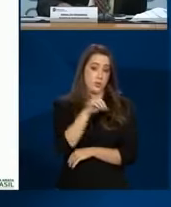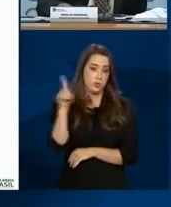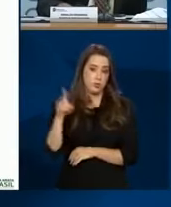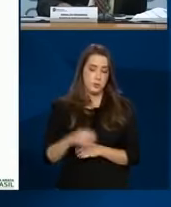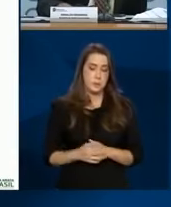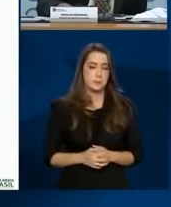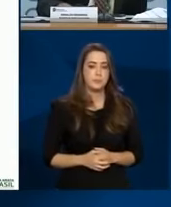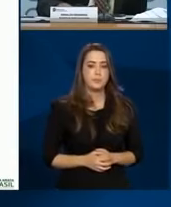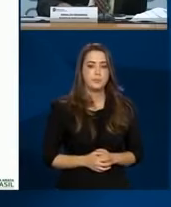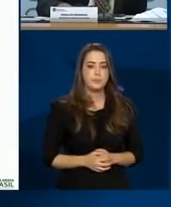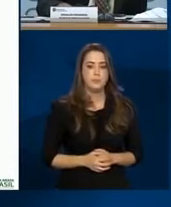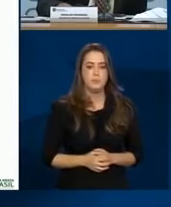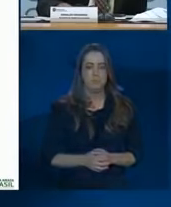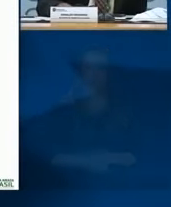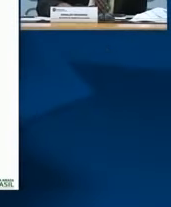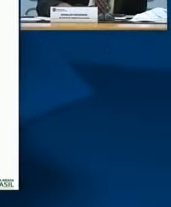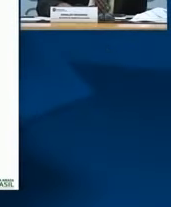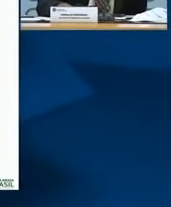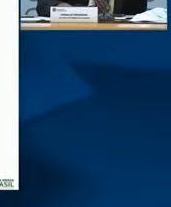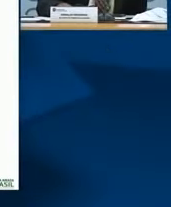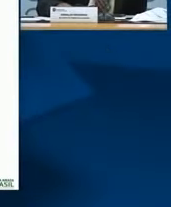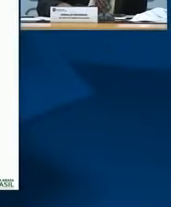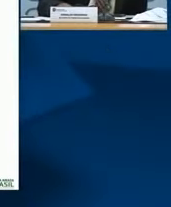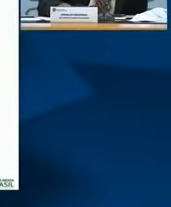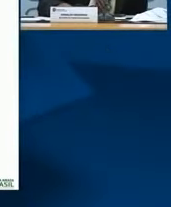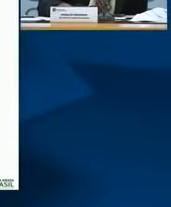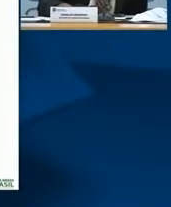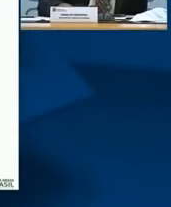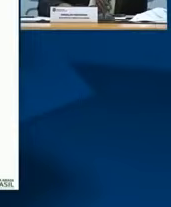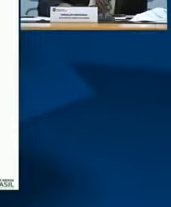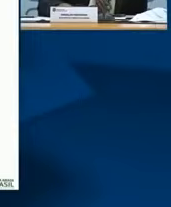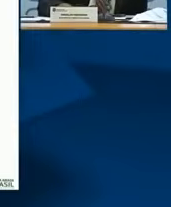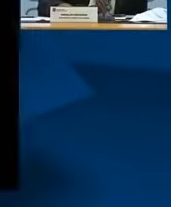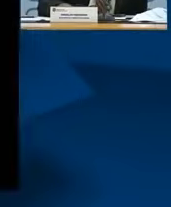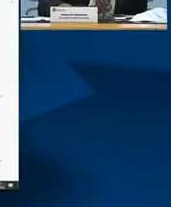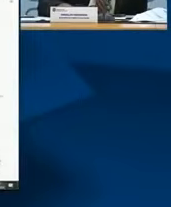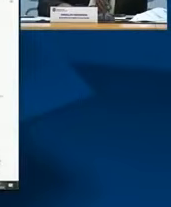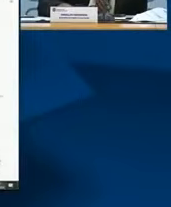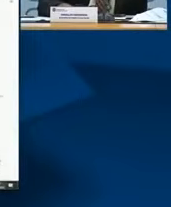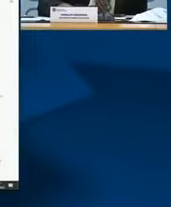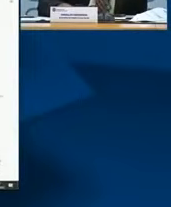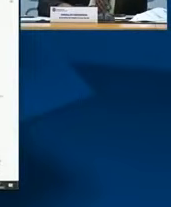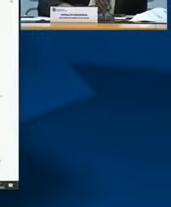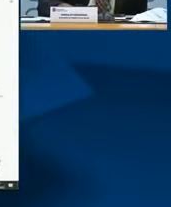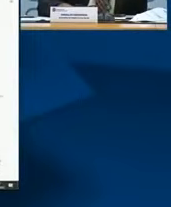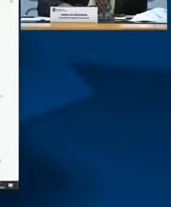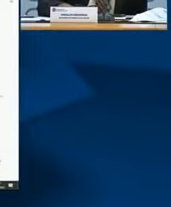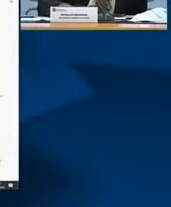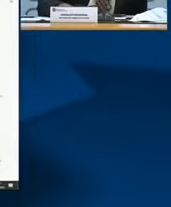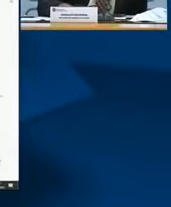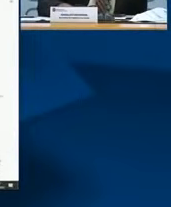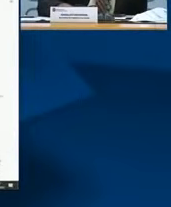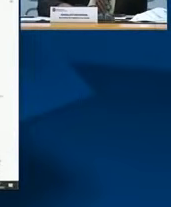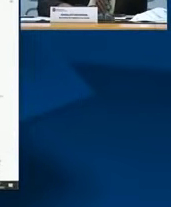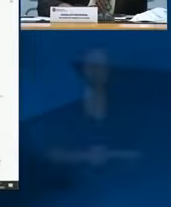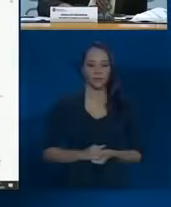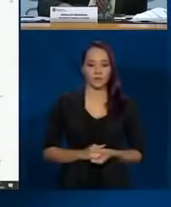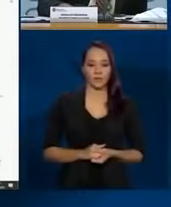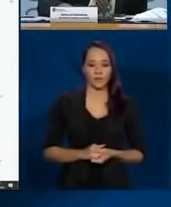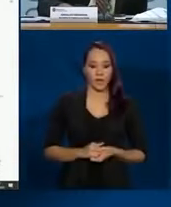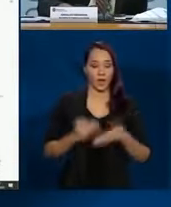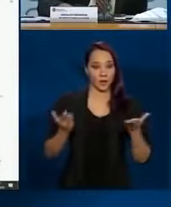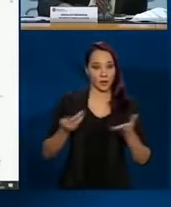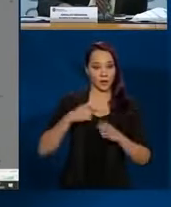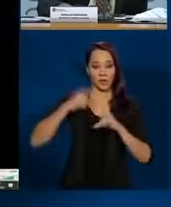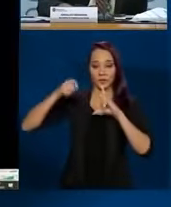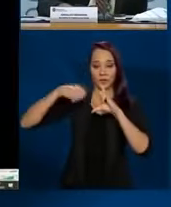dias. Próximo, que é o vídeo. Não, acho que antes desse tem um videozinho, né? Esse vídeo a gente